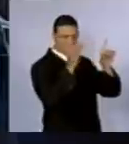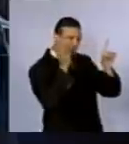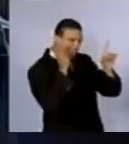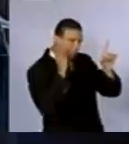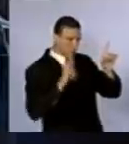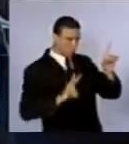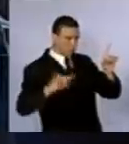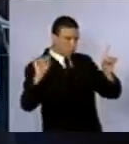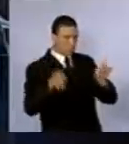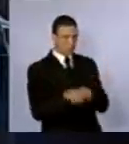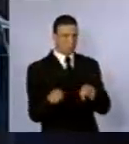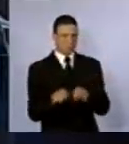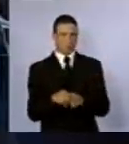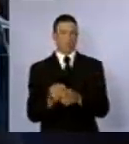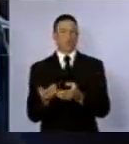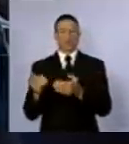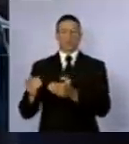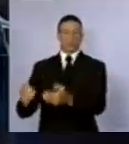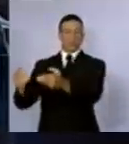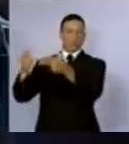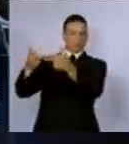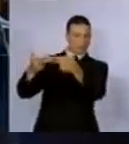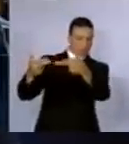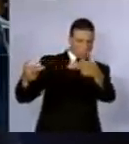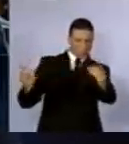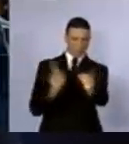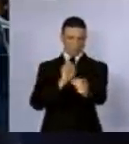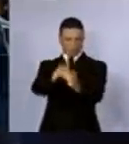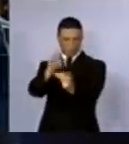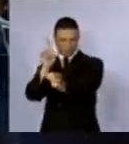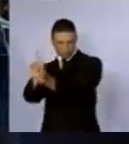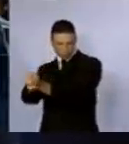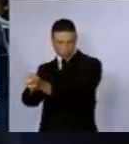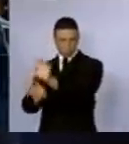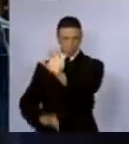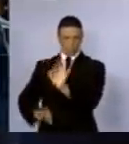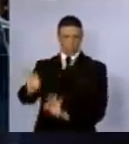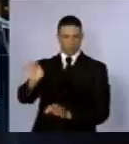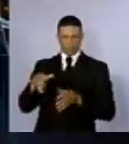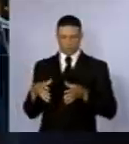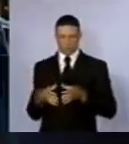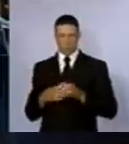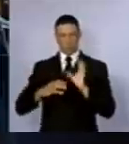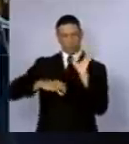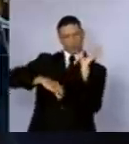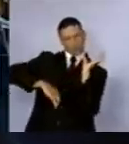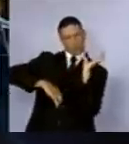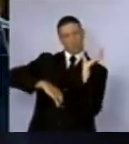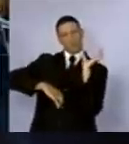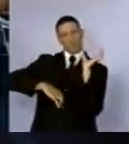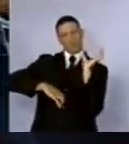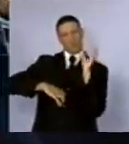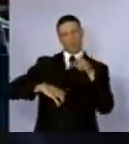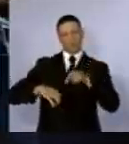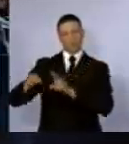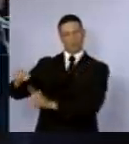mostrando todos os órgãos que participariam dessa discussão e coordenados pela Casa Civil na Comissão Nacional